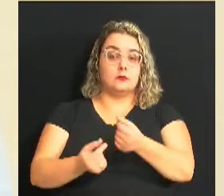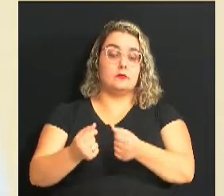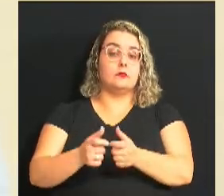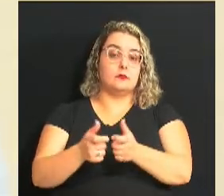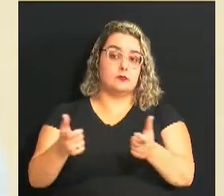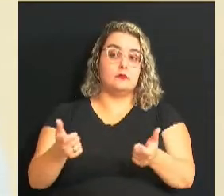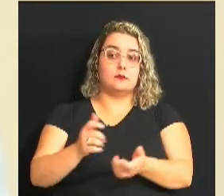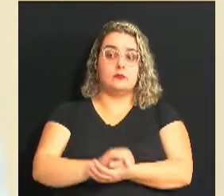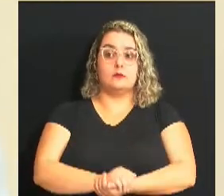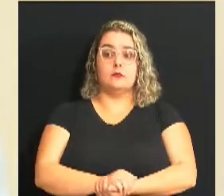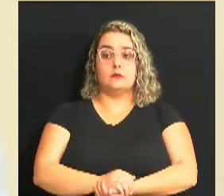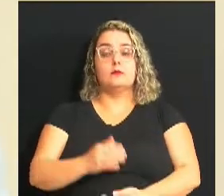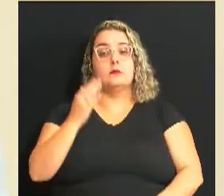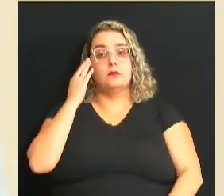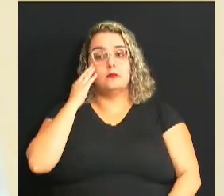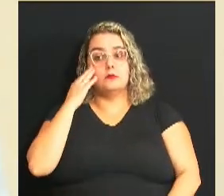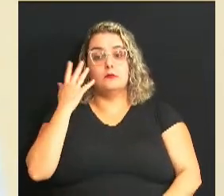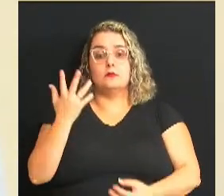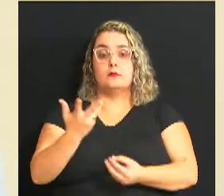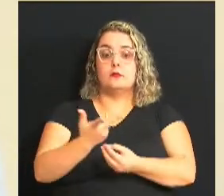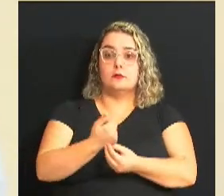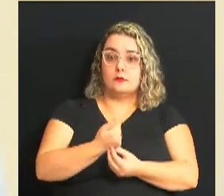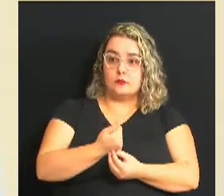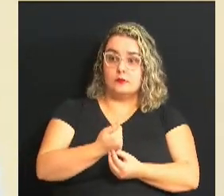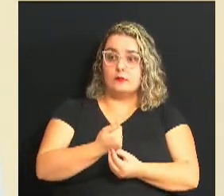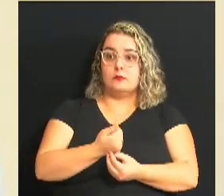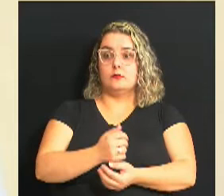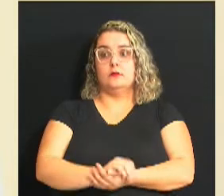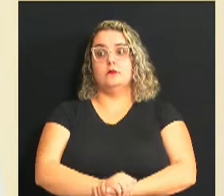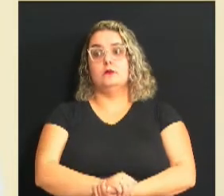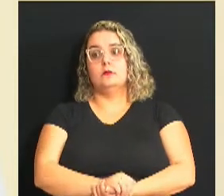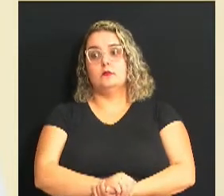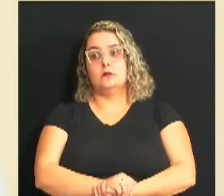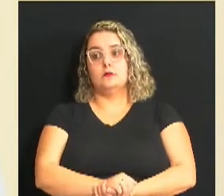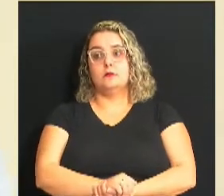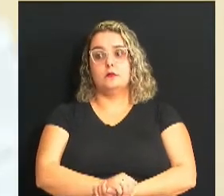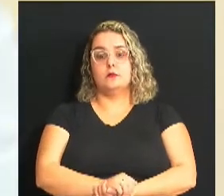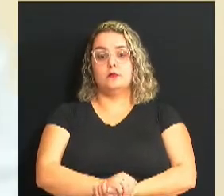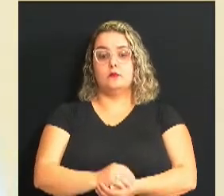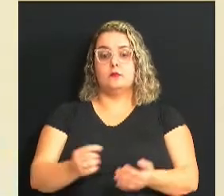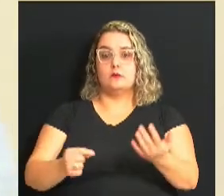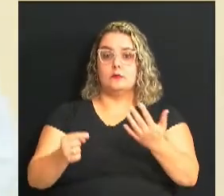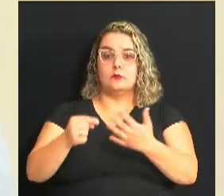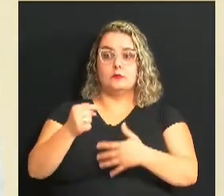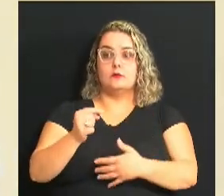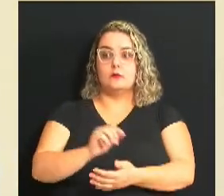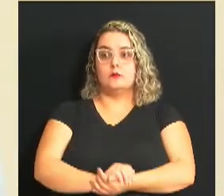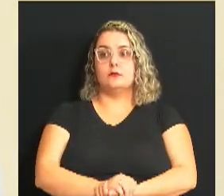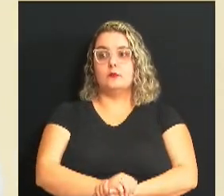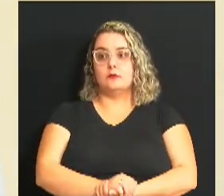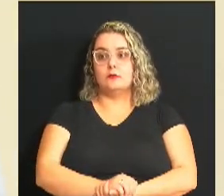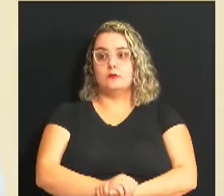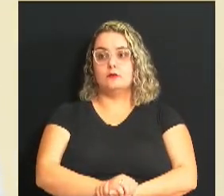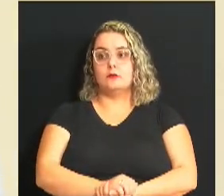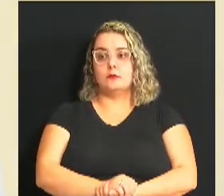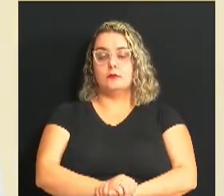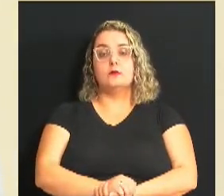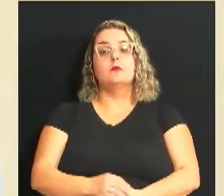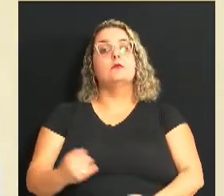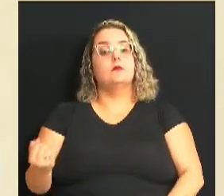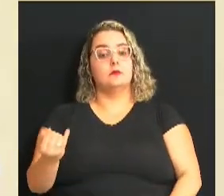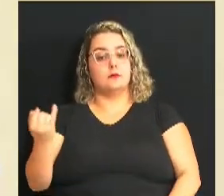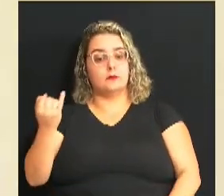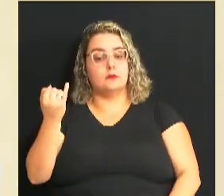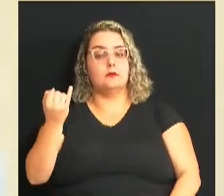que a arte não funciona com critérios de mercado. A arte funciona porque ela é necessária e, por